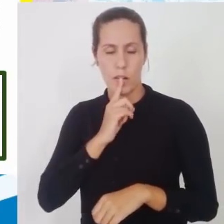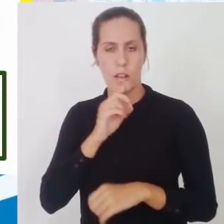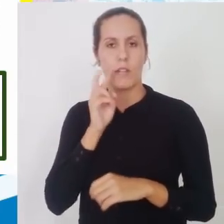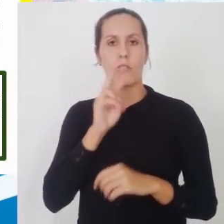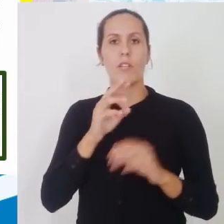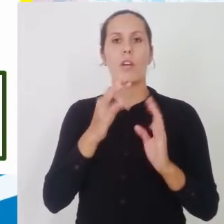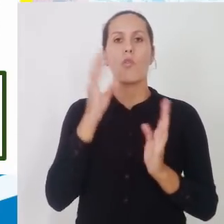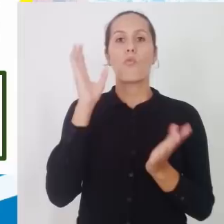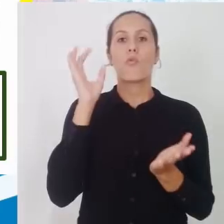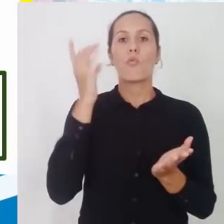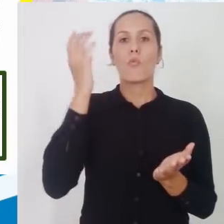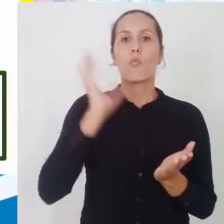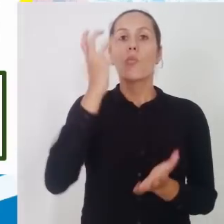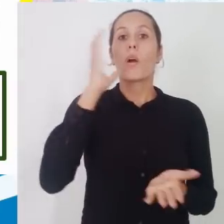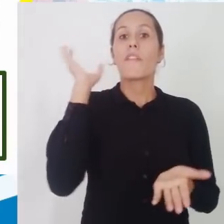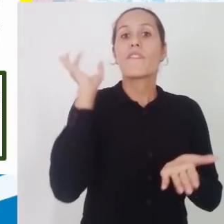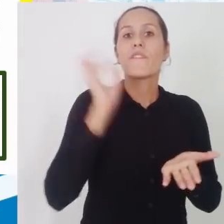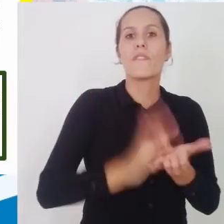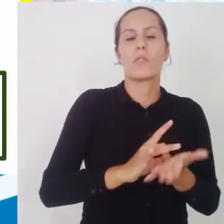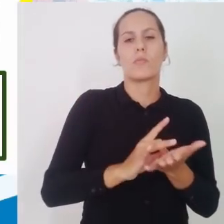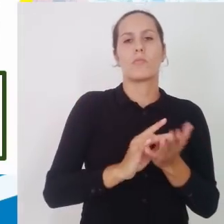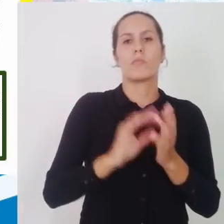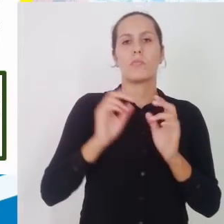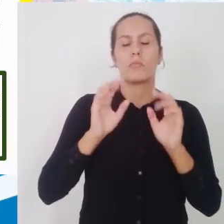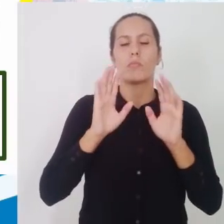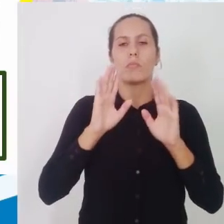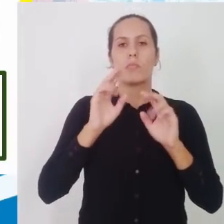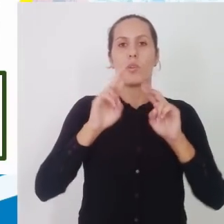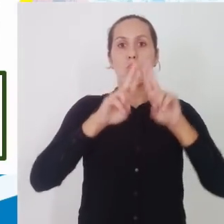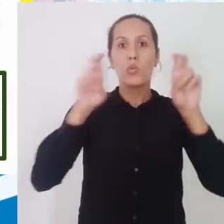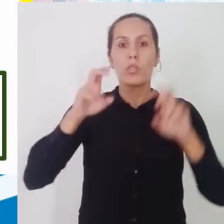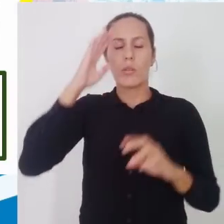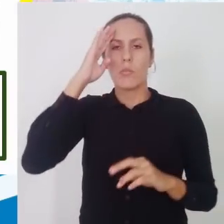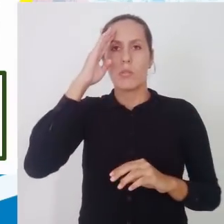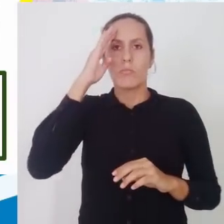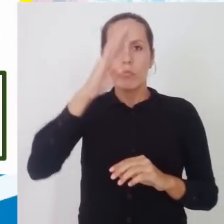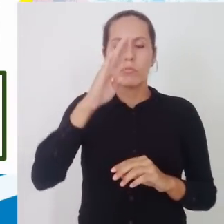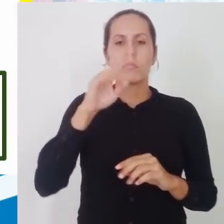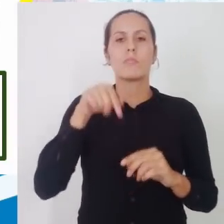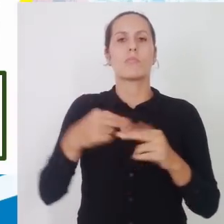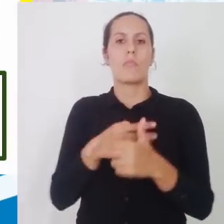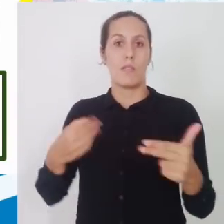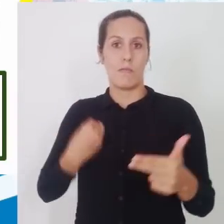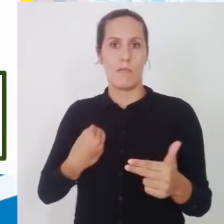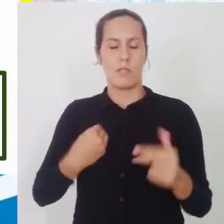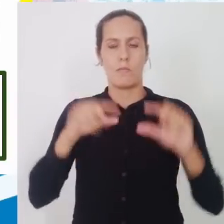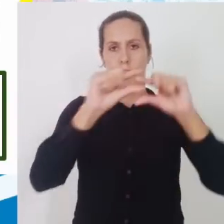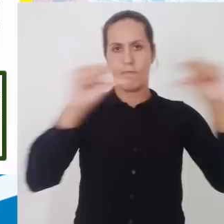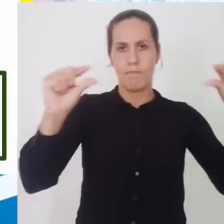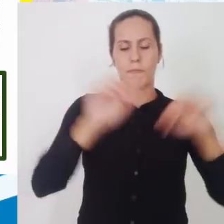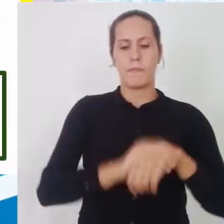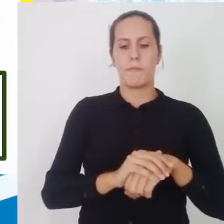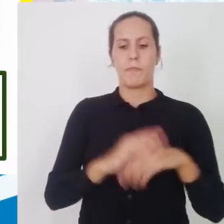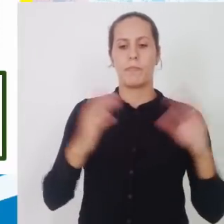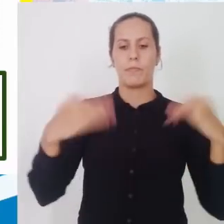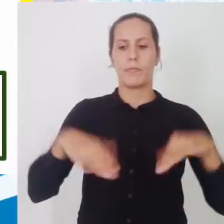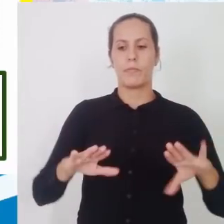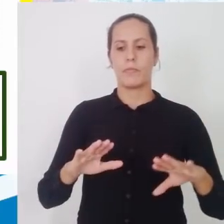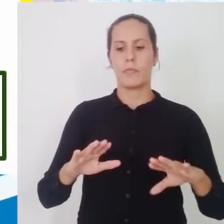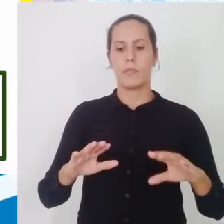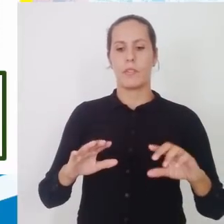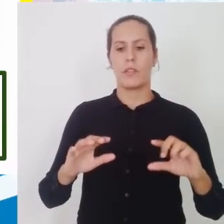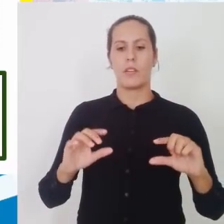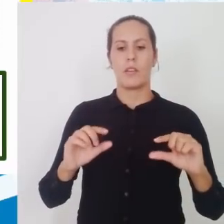central do texto, da notícia. E aí você tem no lead a seguinte informação. Escolas